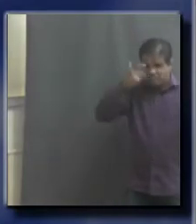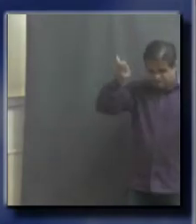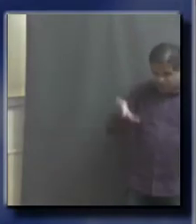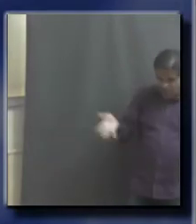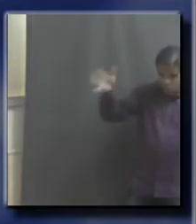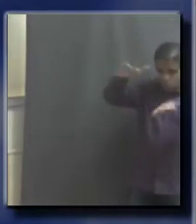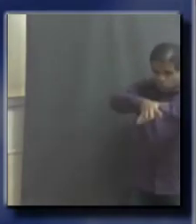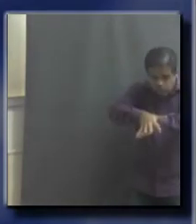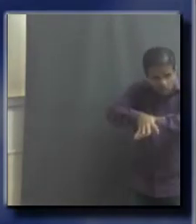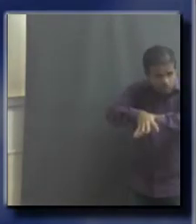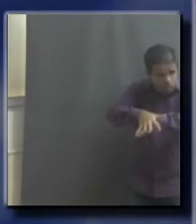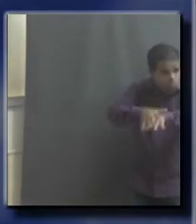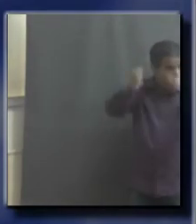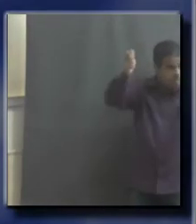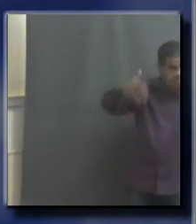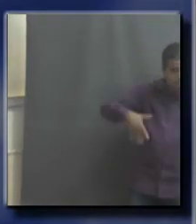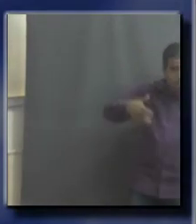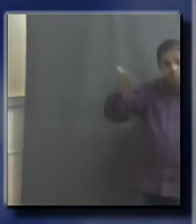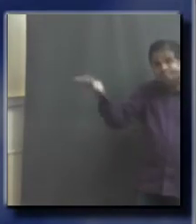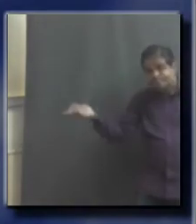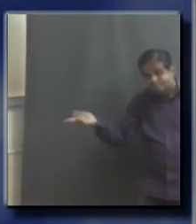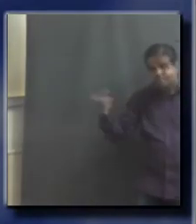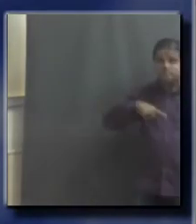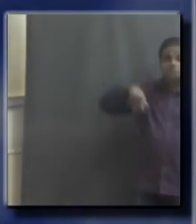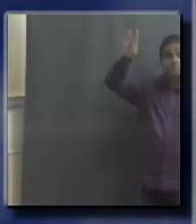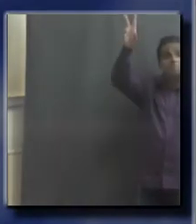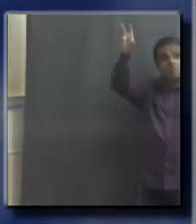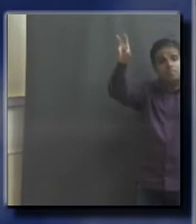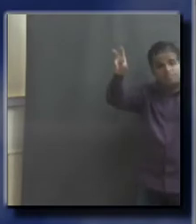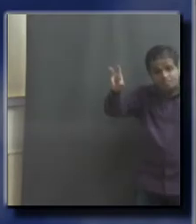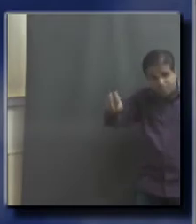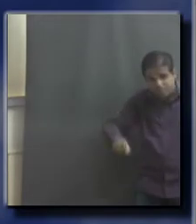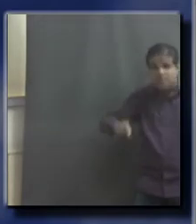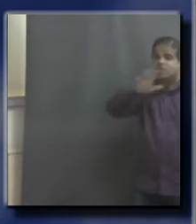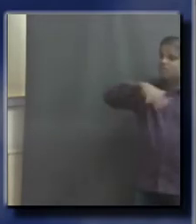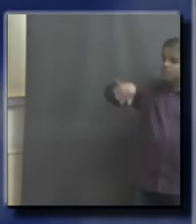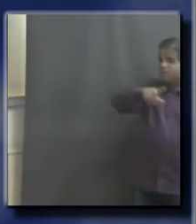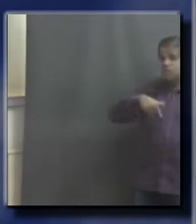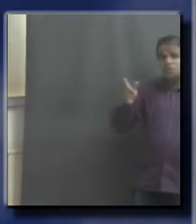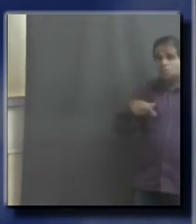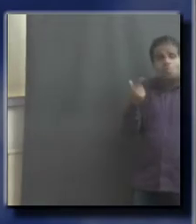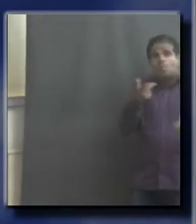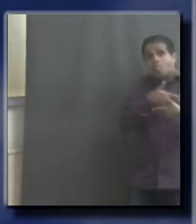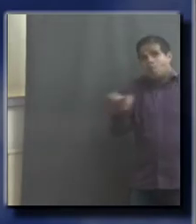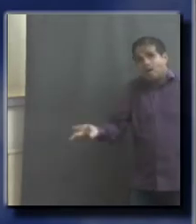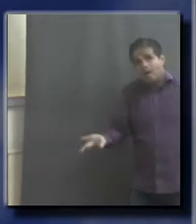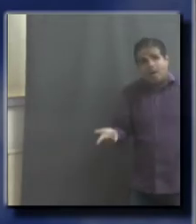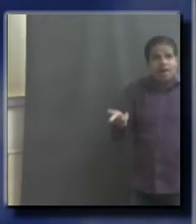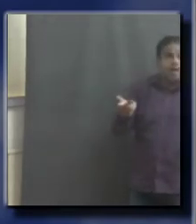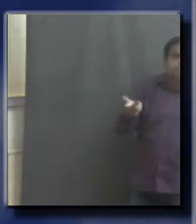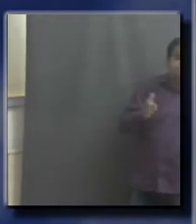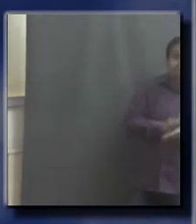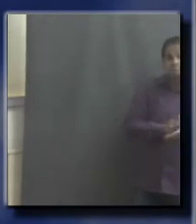inclusão? Não é? Então, tem questões fundantes nas quais